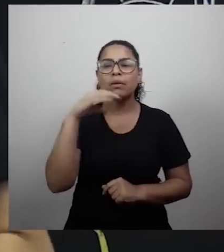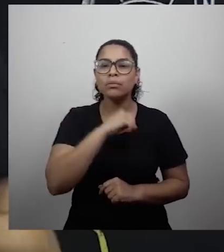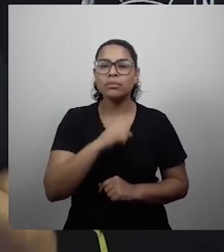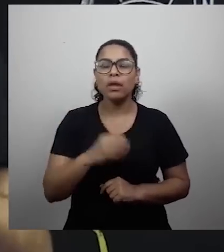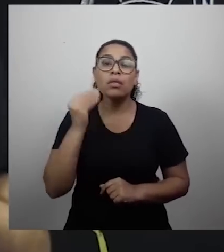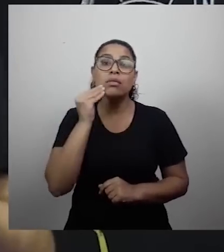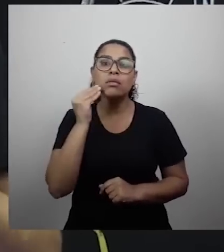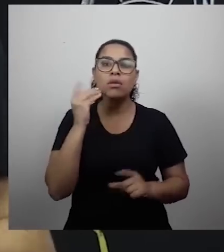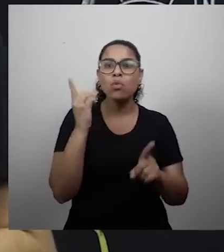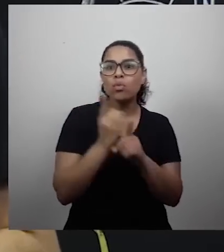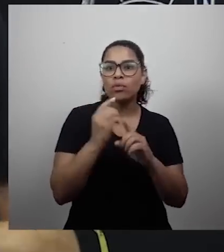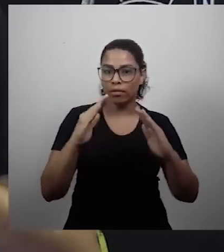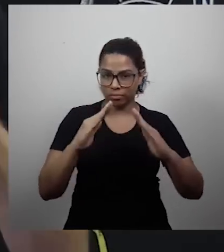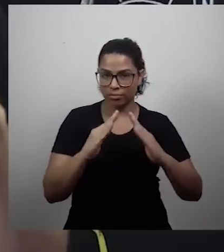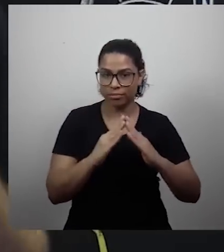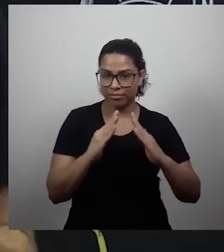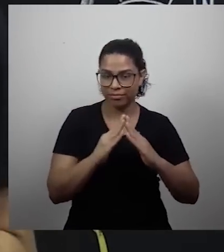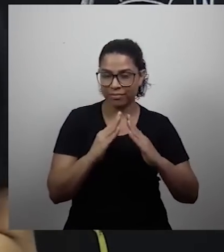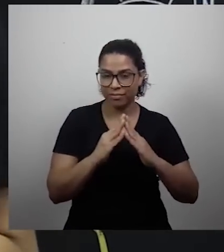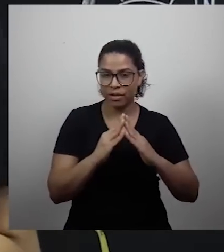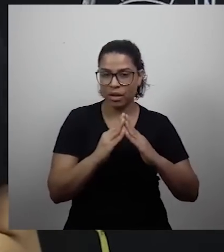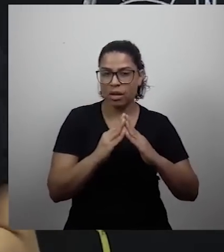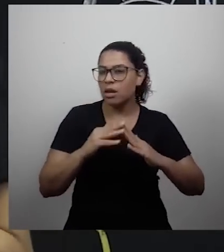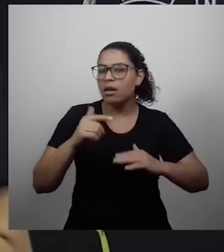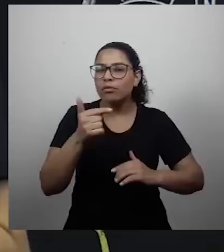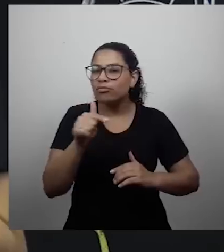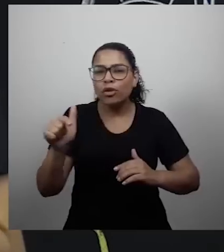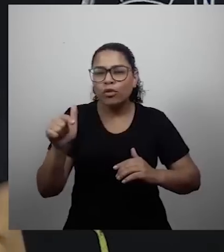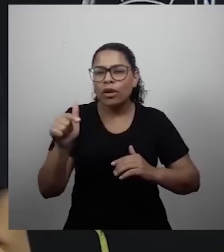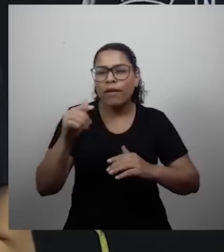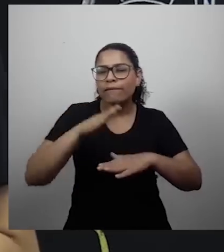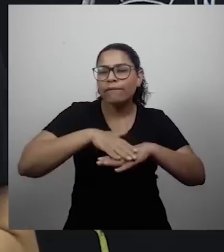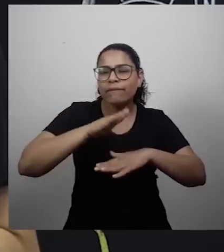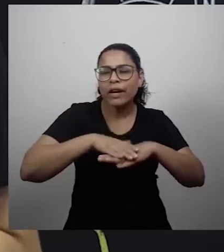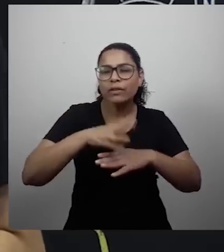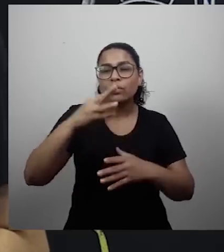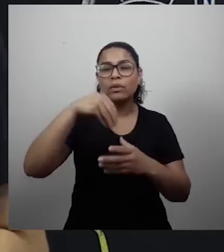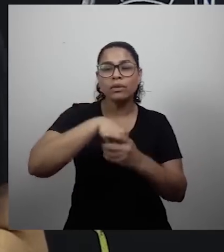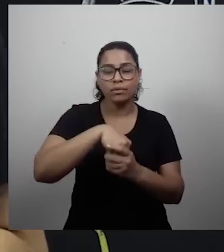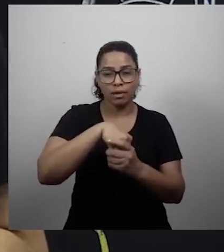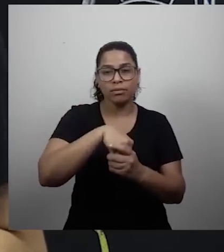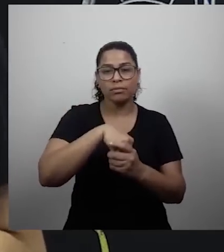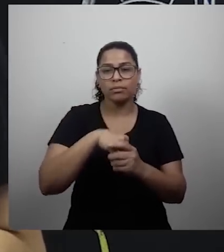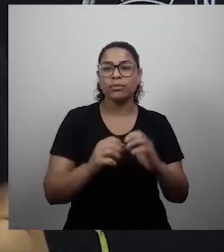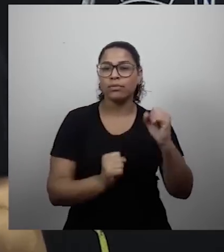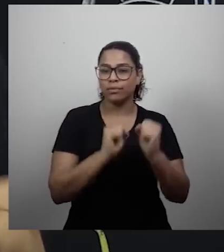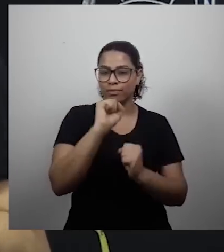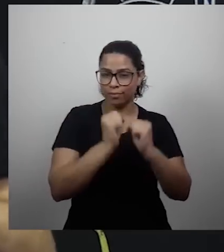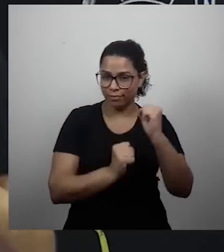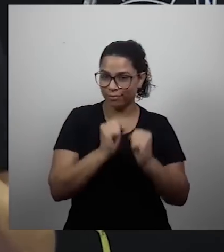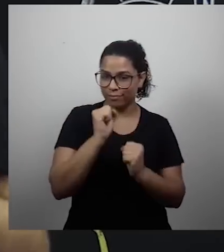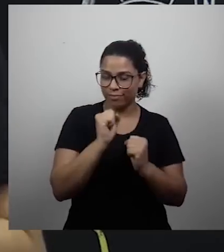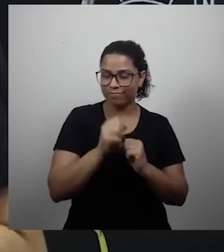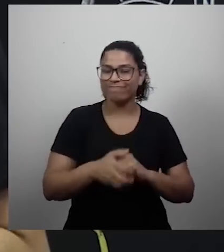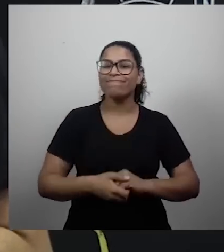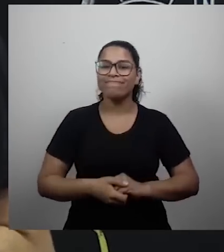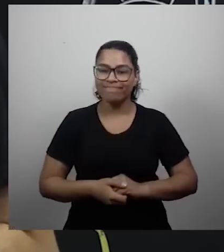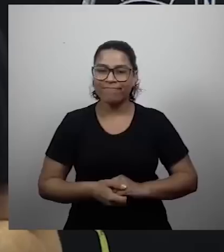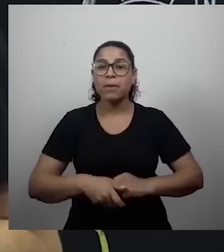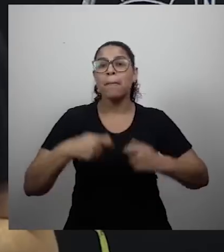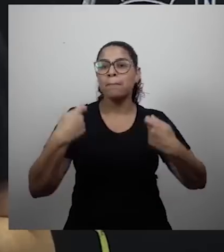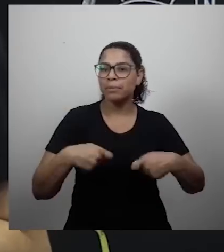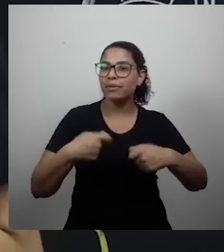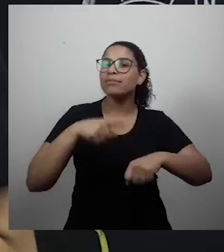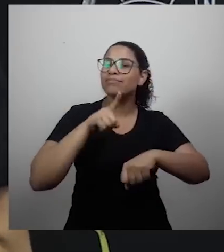rápido. Tenta achar algum objeto aí em torno de você que não tenha sido feito numa indústria. Talvez você precisasse de mais